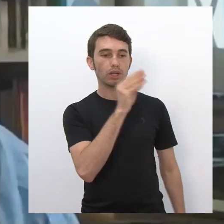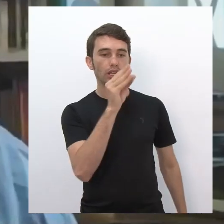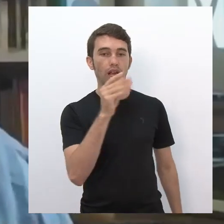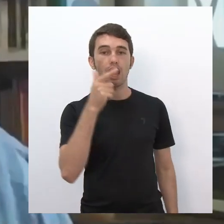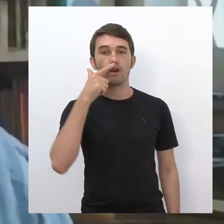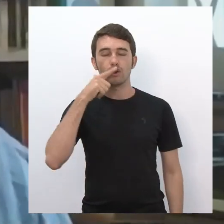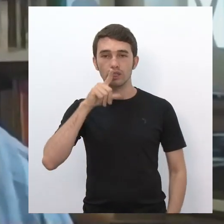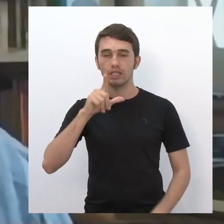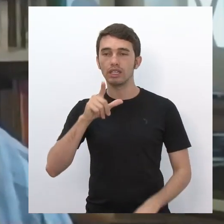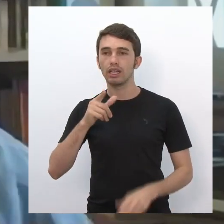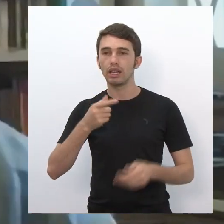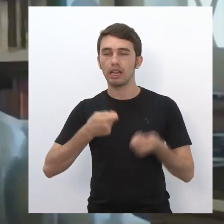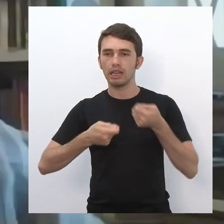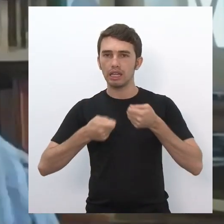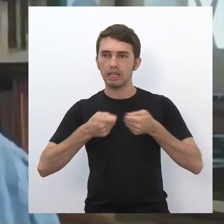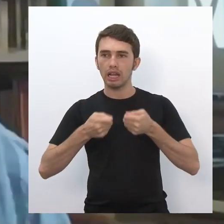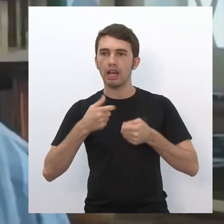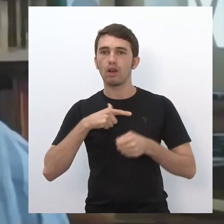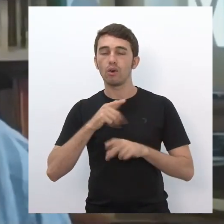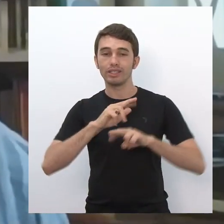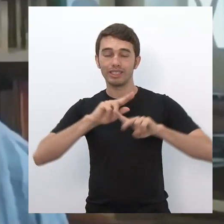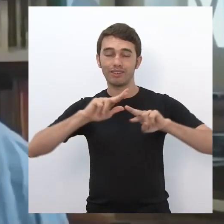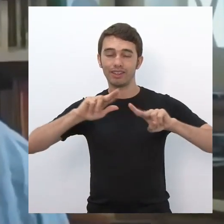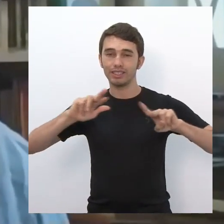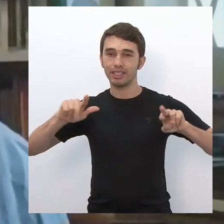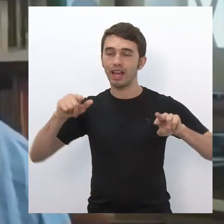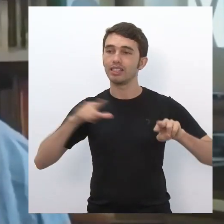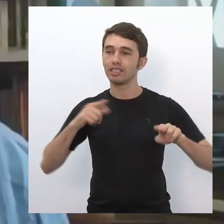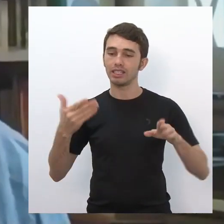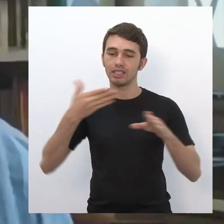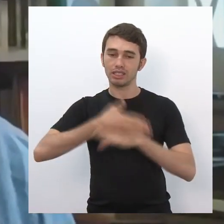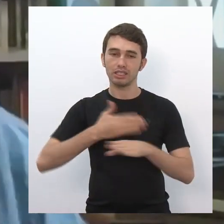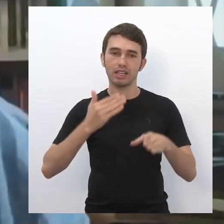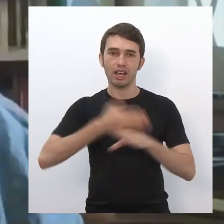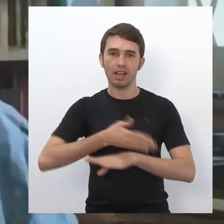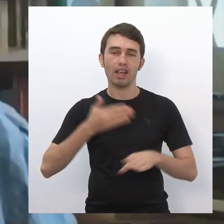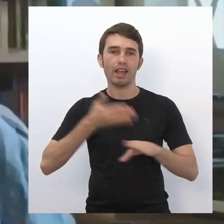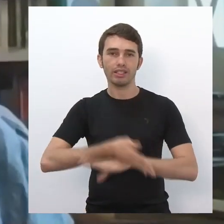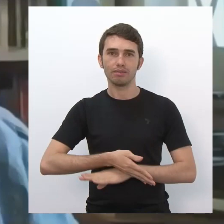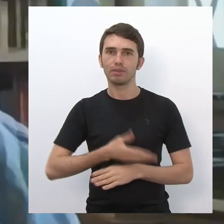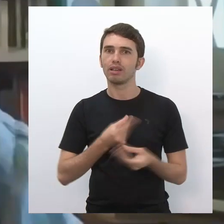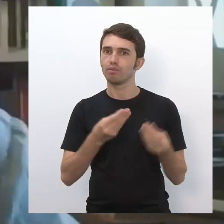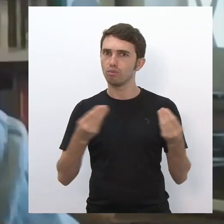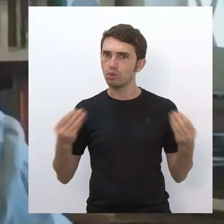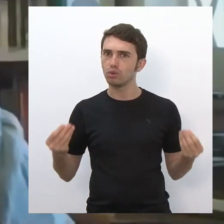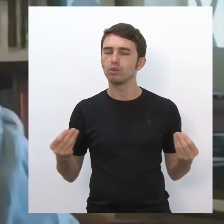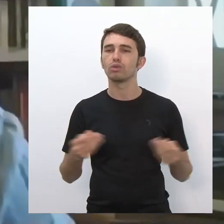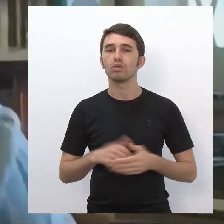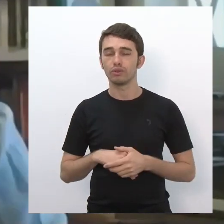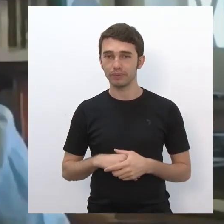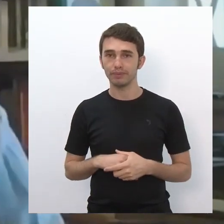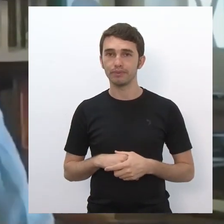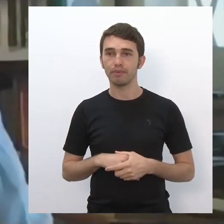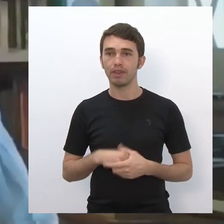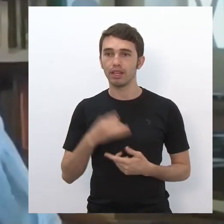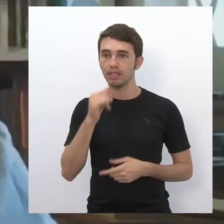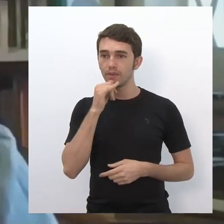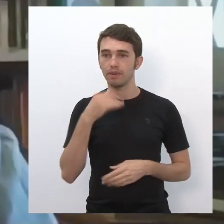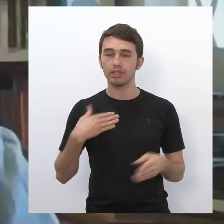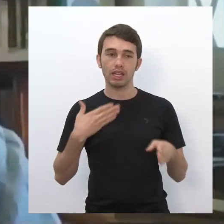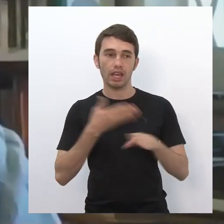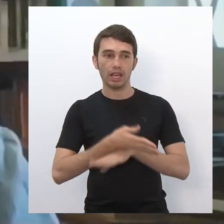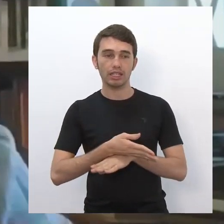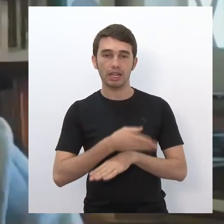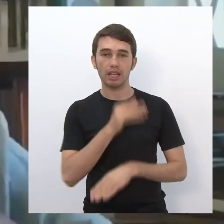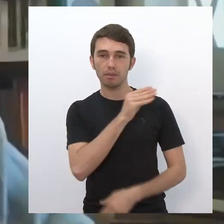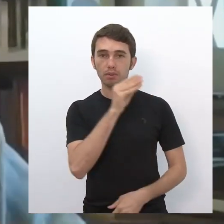enorme diversidade que a gente recebe dentro da biblioteca, né? Que é incrível. Você vai, quer dizer, você entra na Biblioteca de